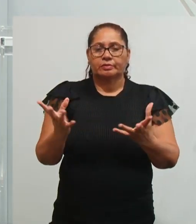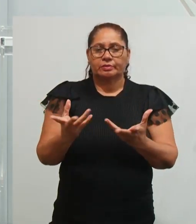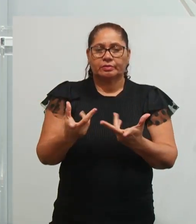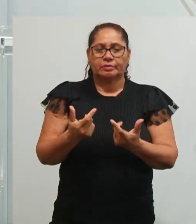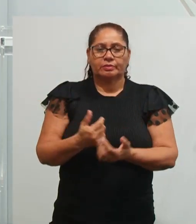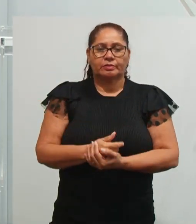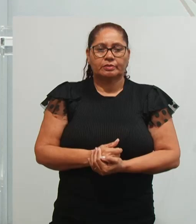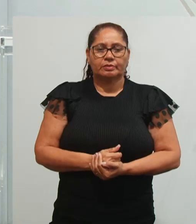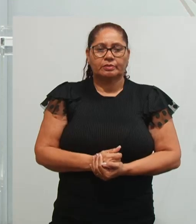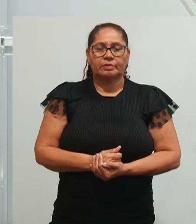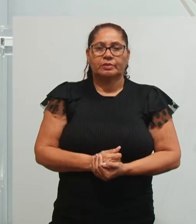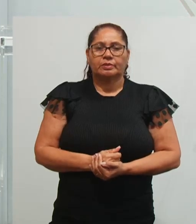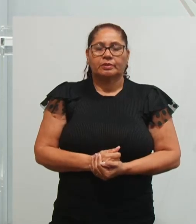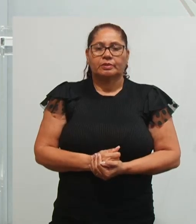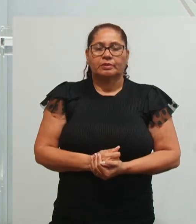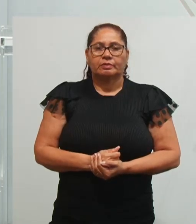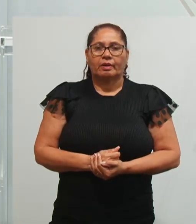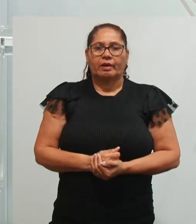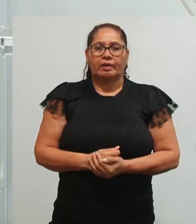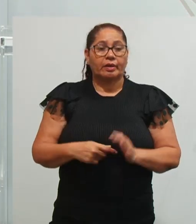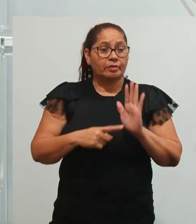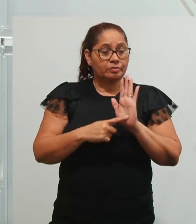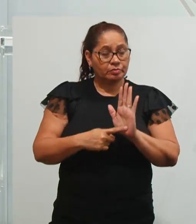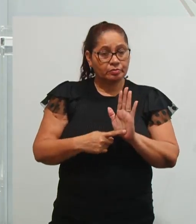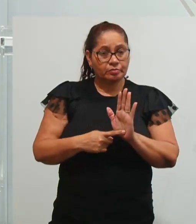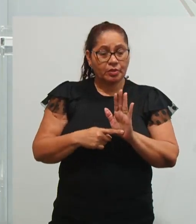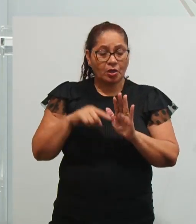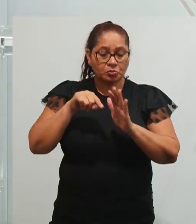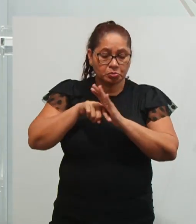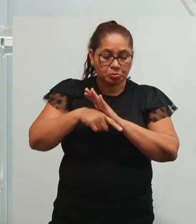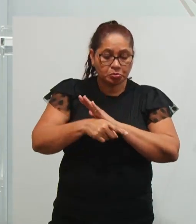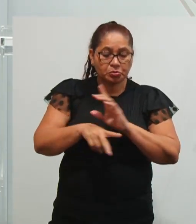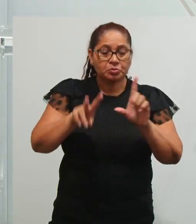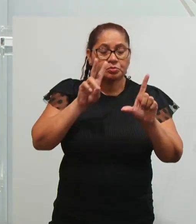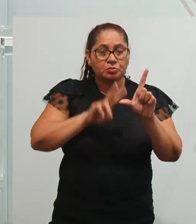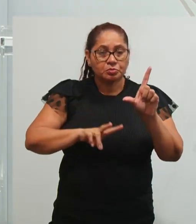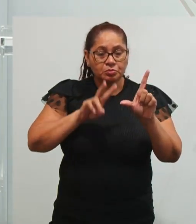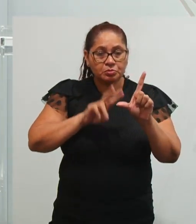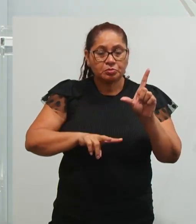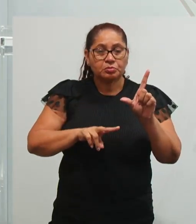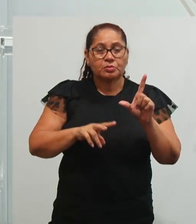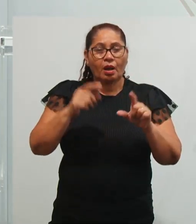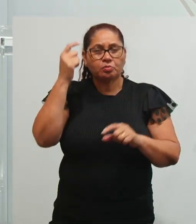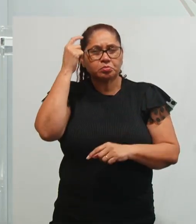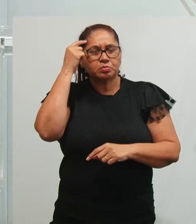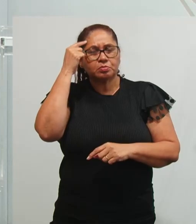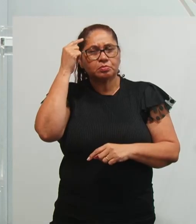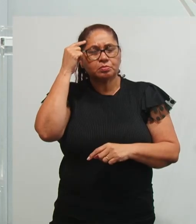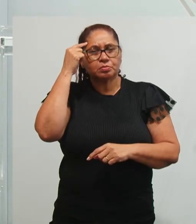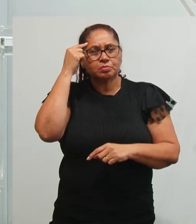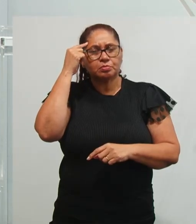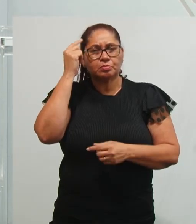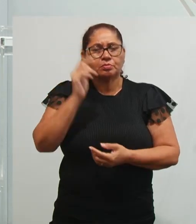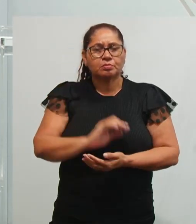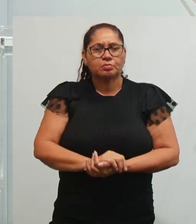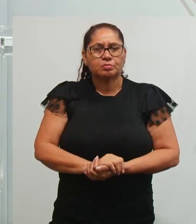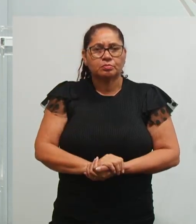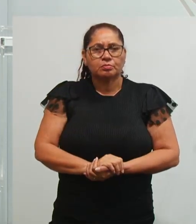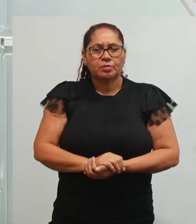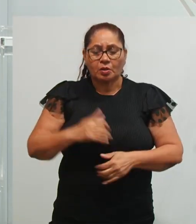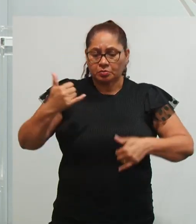E, evidente, sugerir aprofundamento. Então, sugerir uma leitura, sugerir uma ideia, sugerir